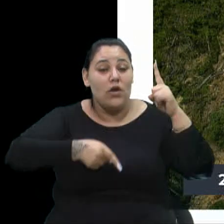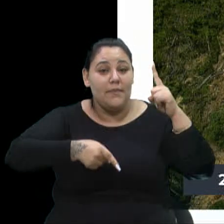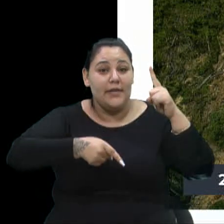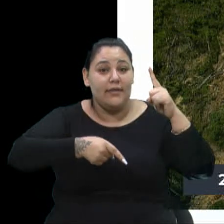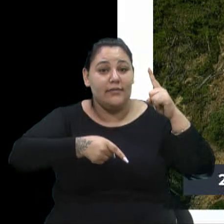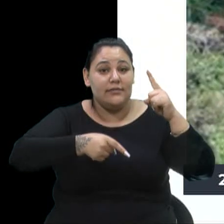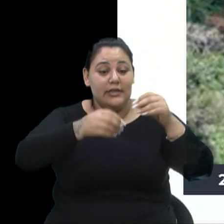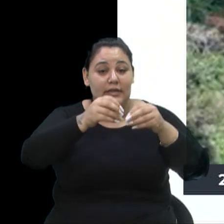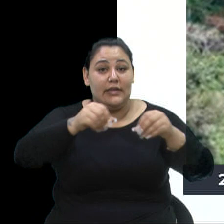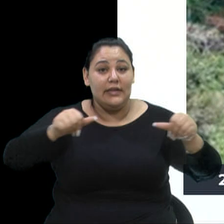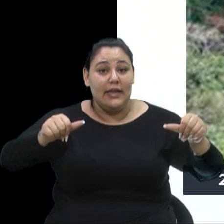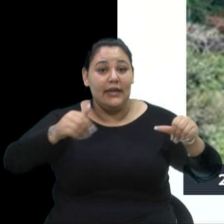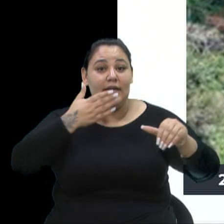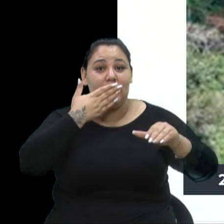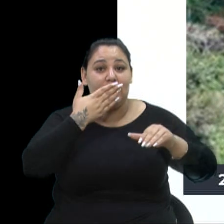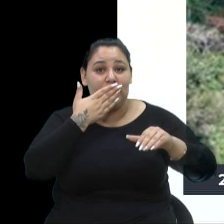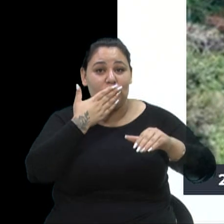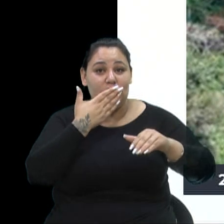várias.